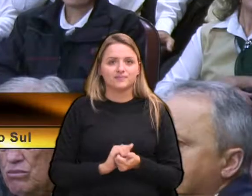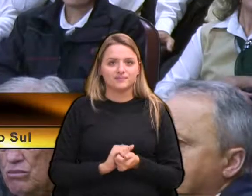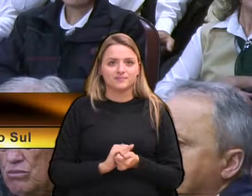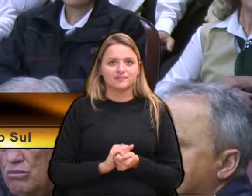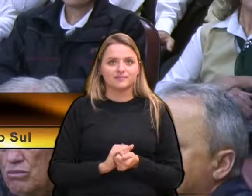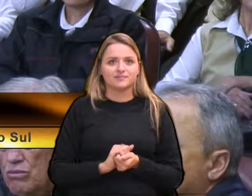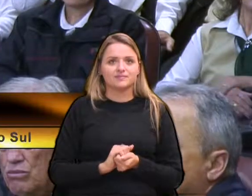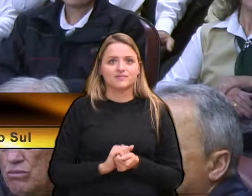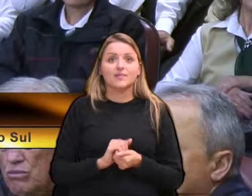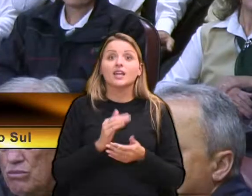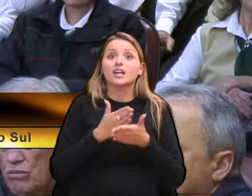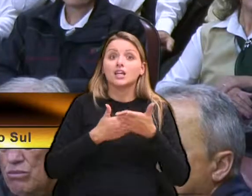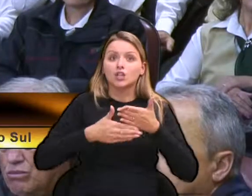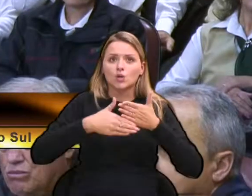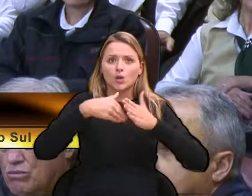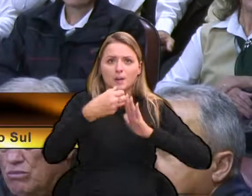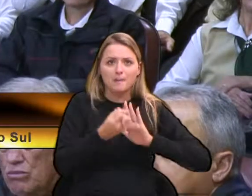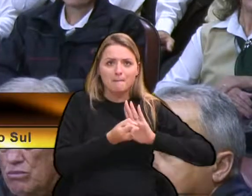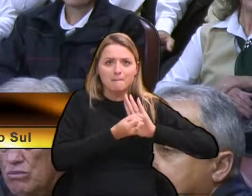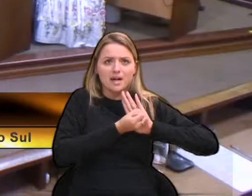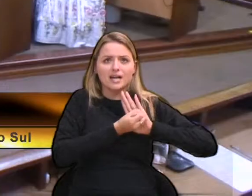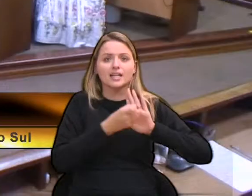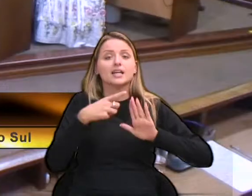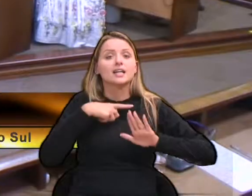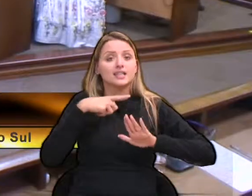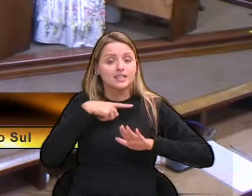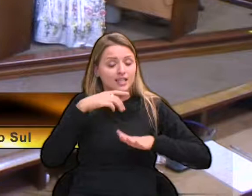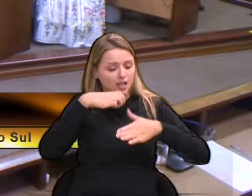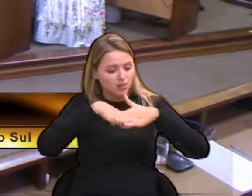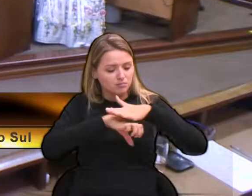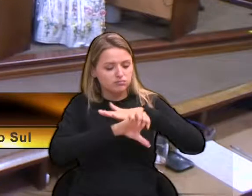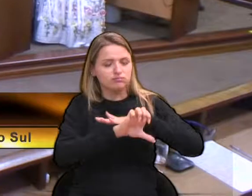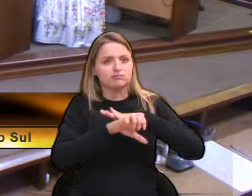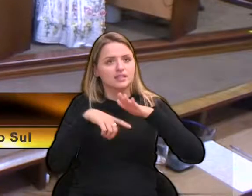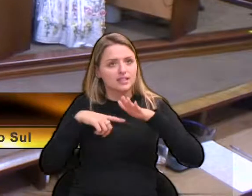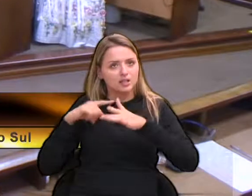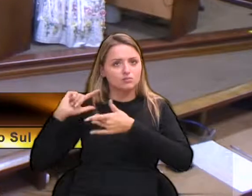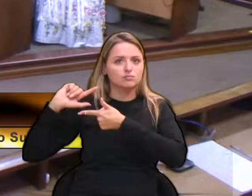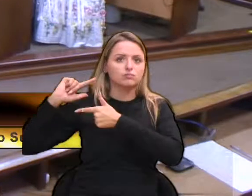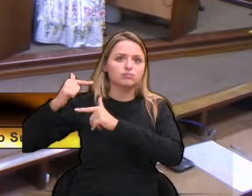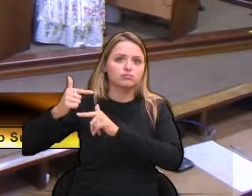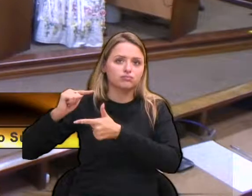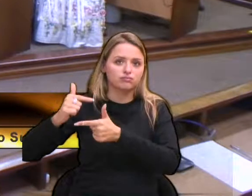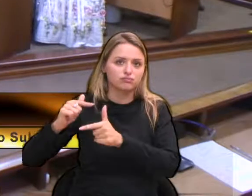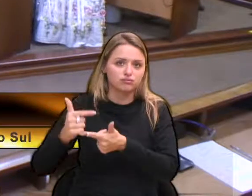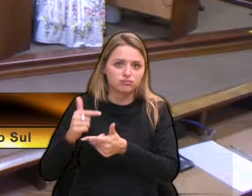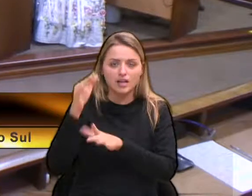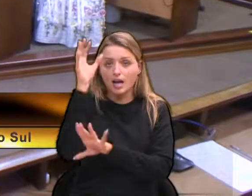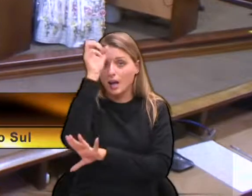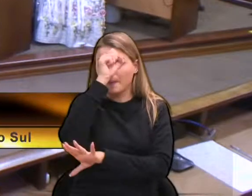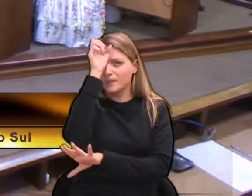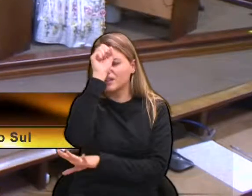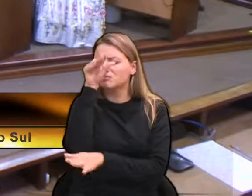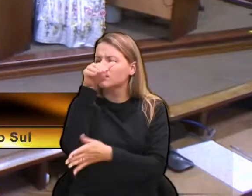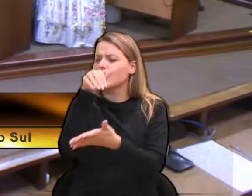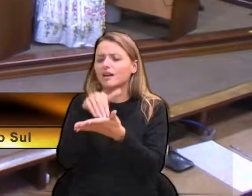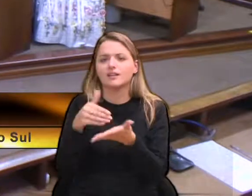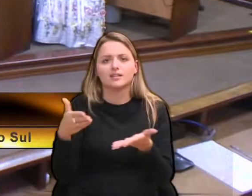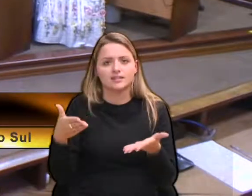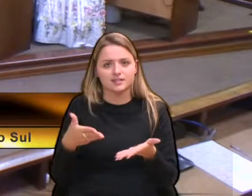E em seu DNA o empreendedorismo, passando de geração em geração até os dias de